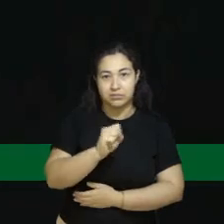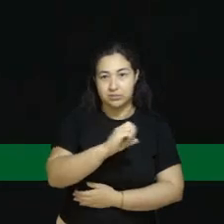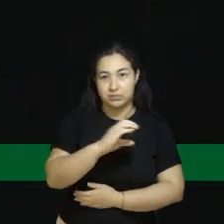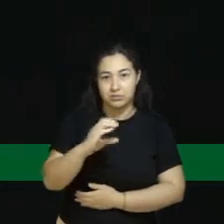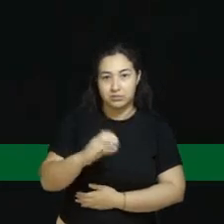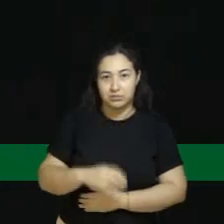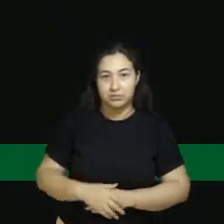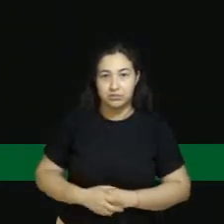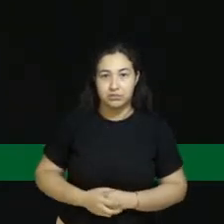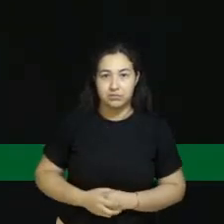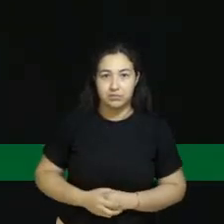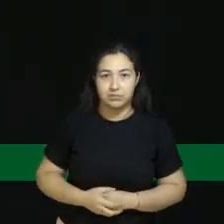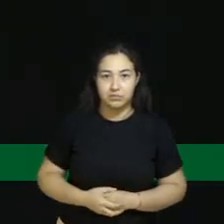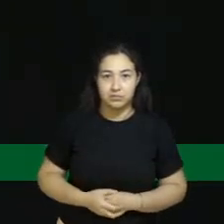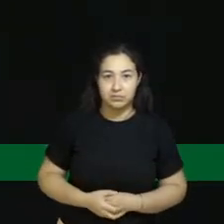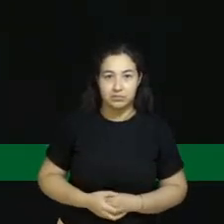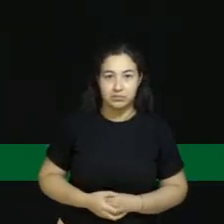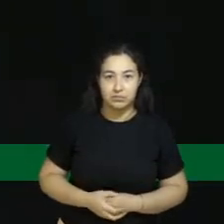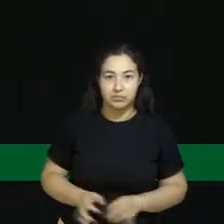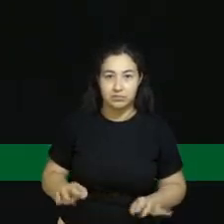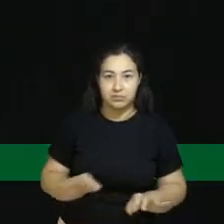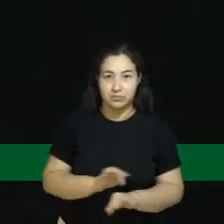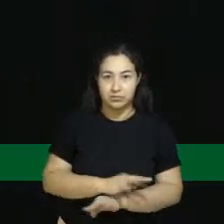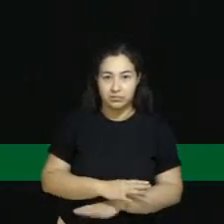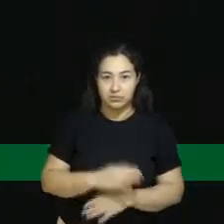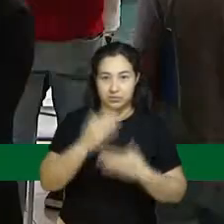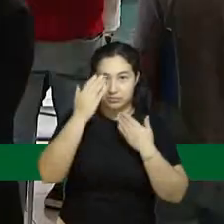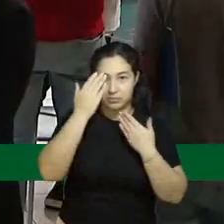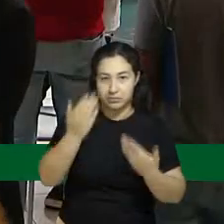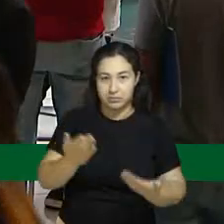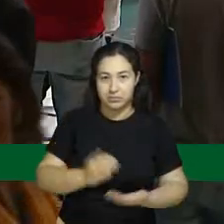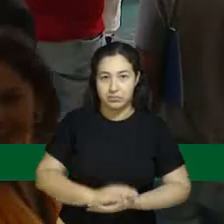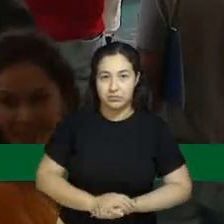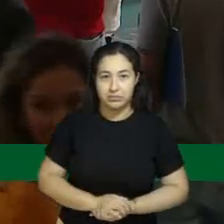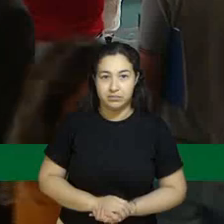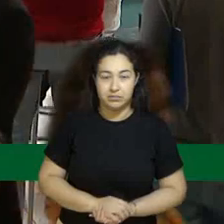Santa Catarina. Seria isso, senhor presidente. Muito obrigado.